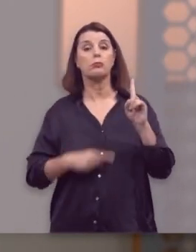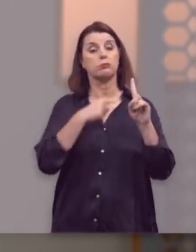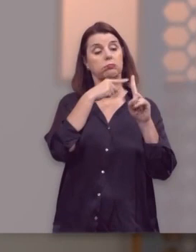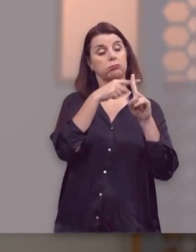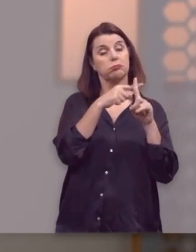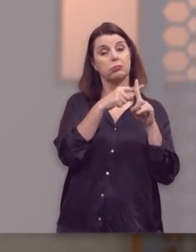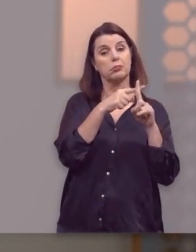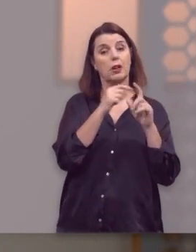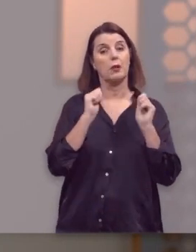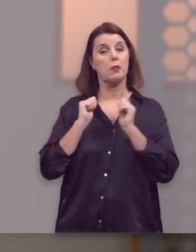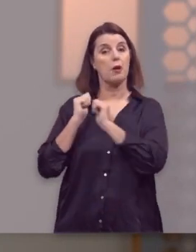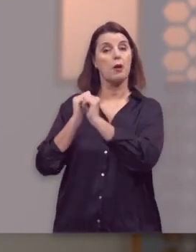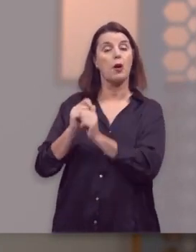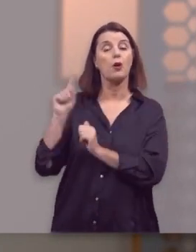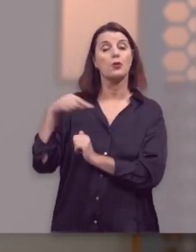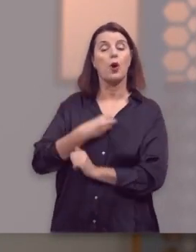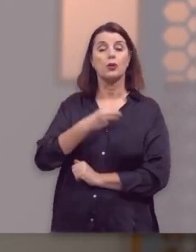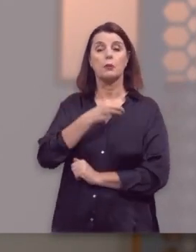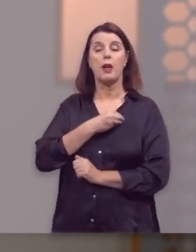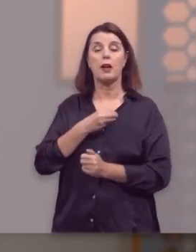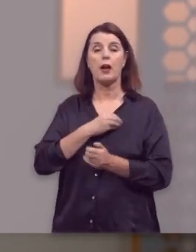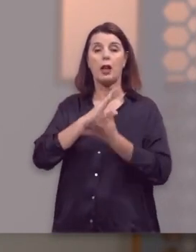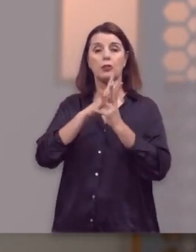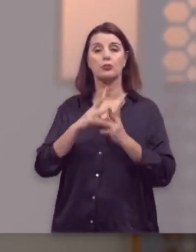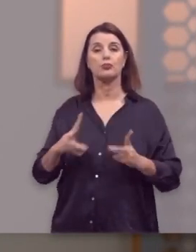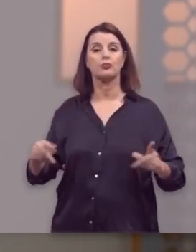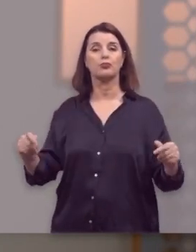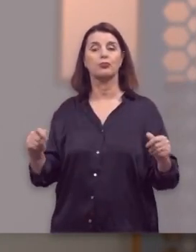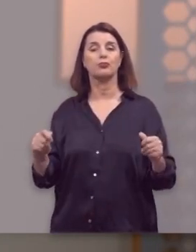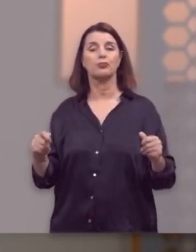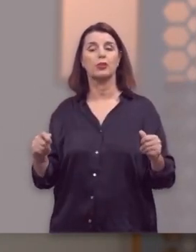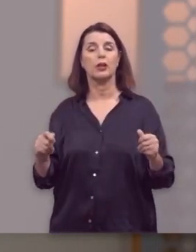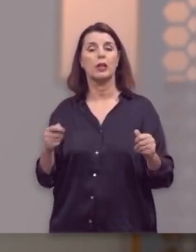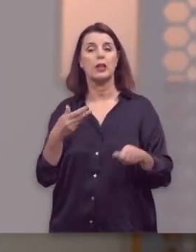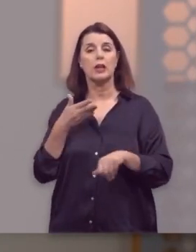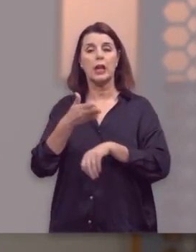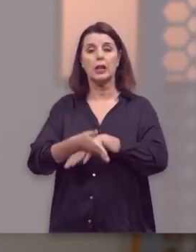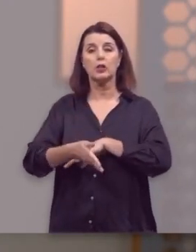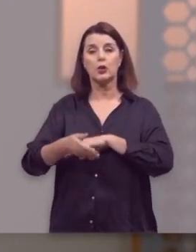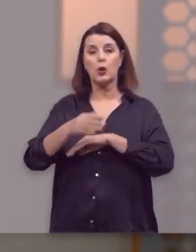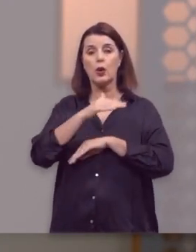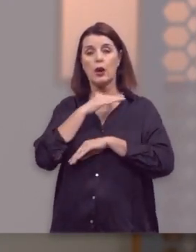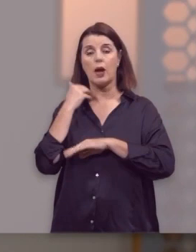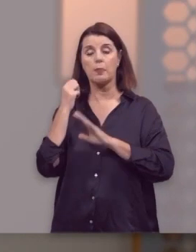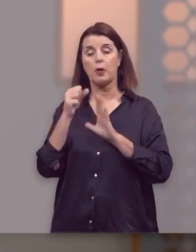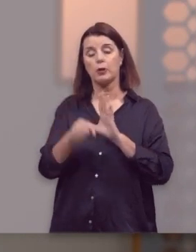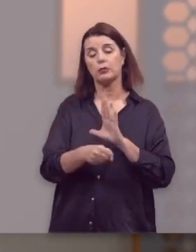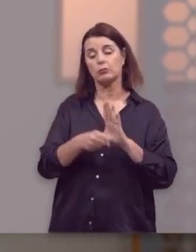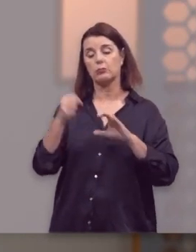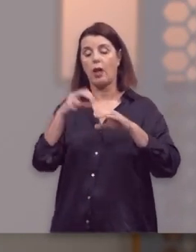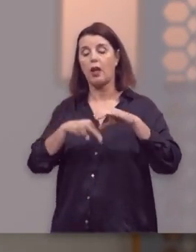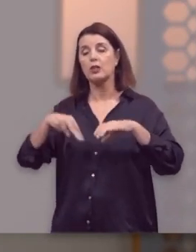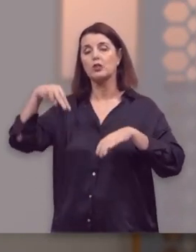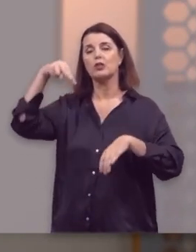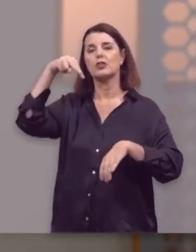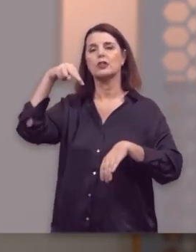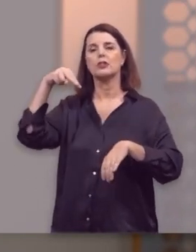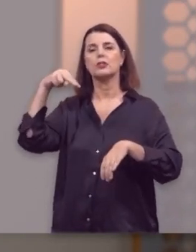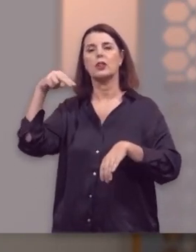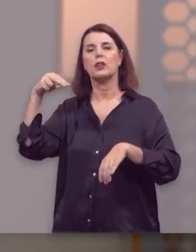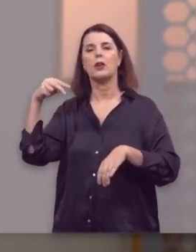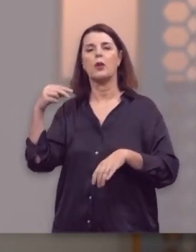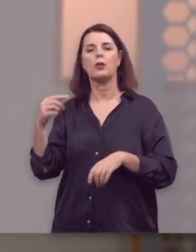sua cruz, no madeiro, os nossos pecados. Este é aquele que entrou nas entranhas da morte, matou a morte e ressuscitou,